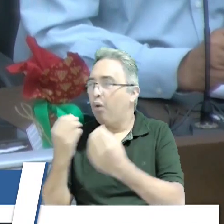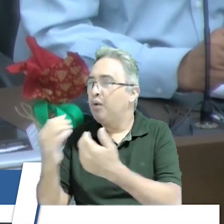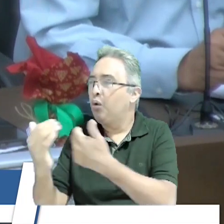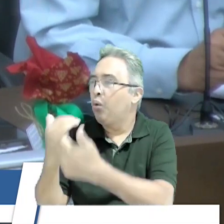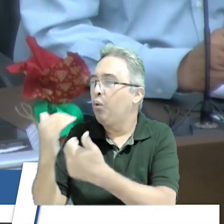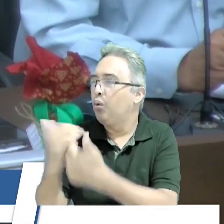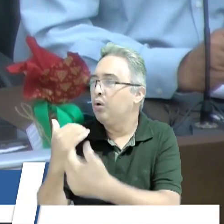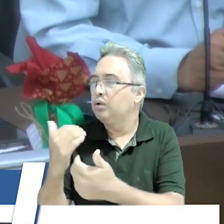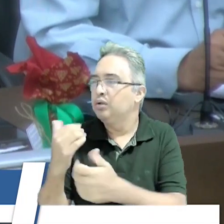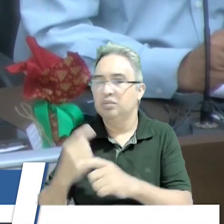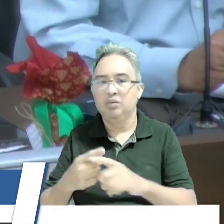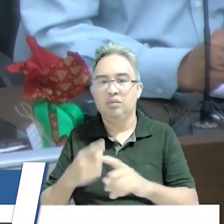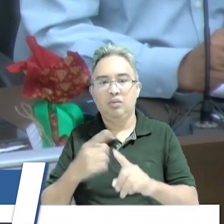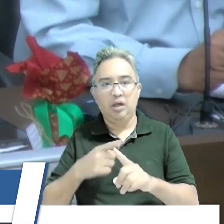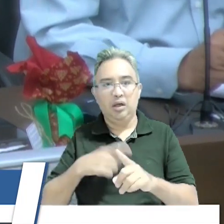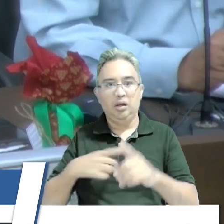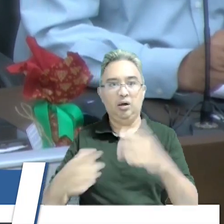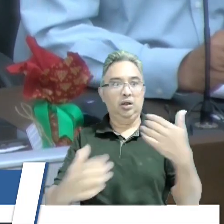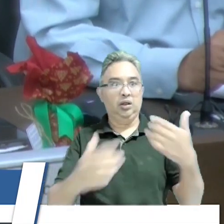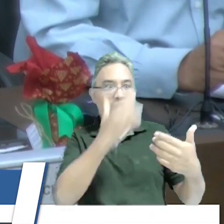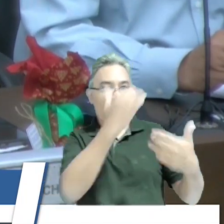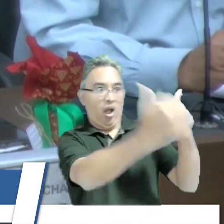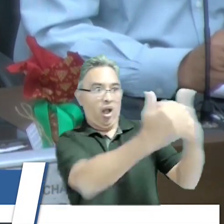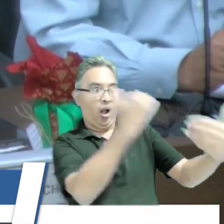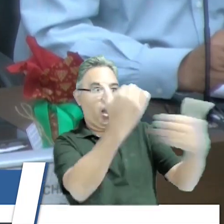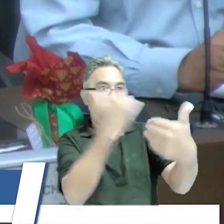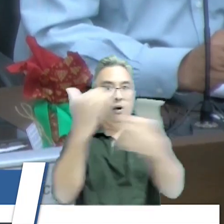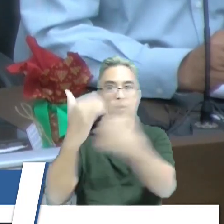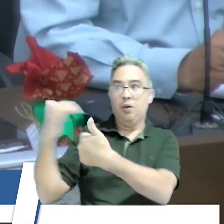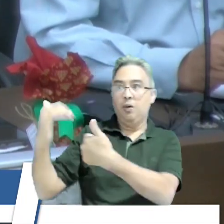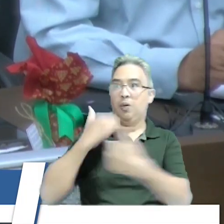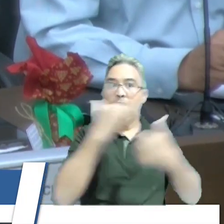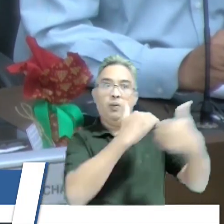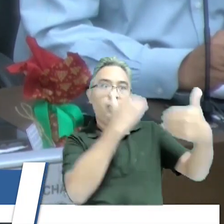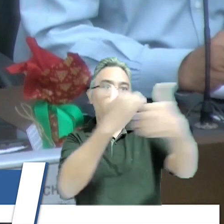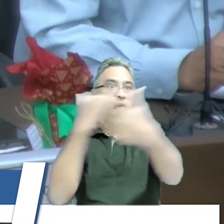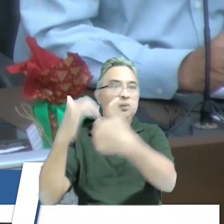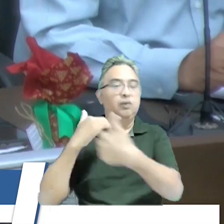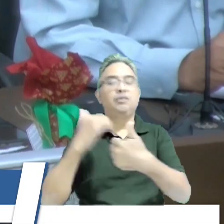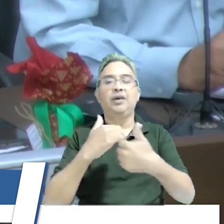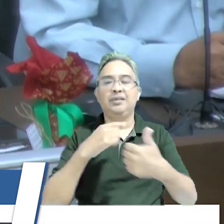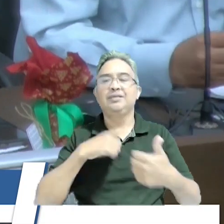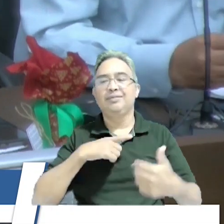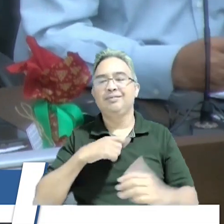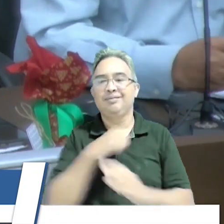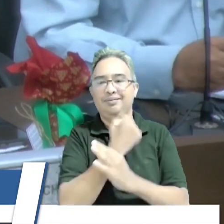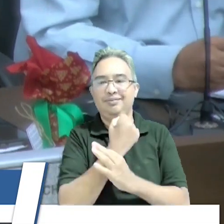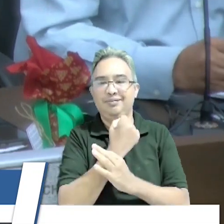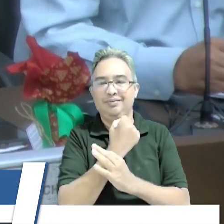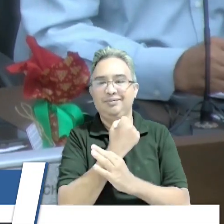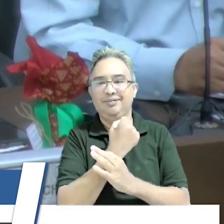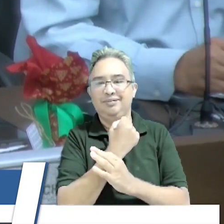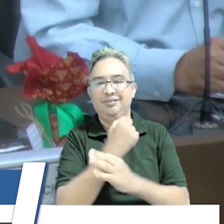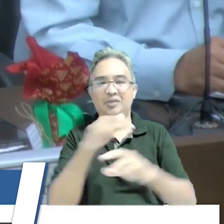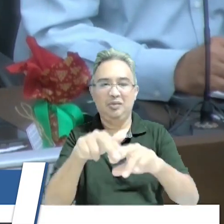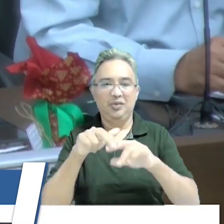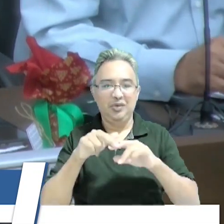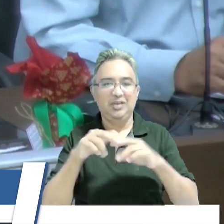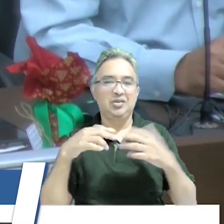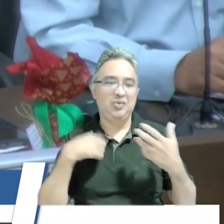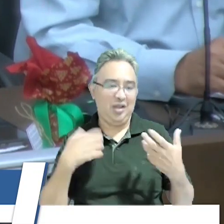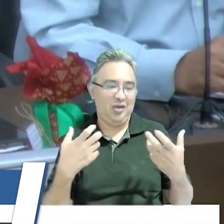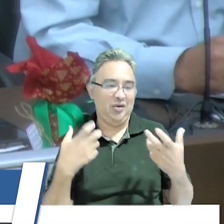multidão de conselhos há segurança. E eu sempre estou buscando conselho para não errar. Nós, homem público,